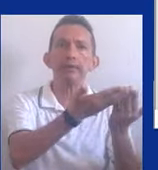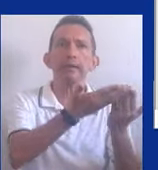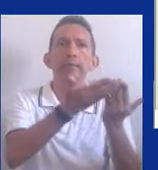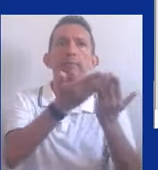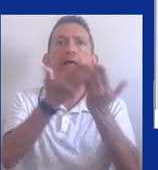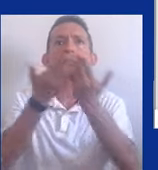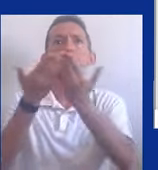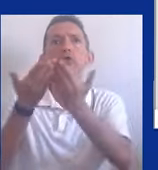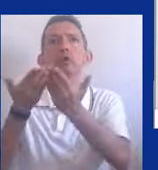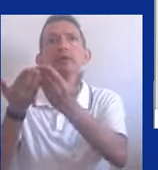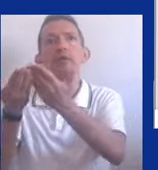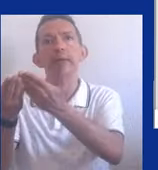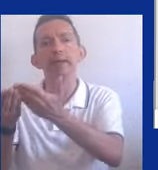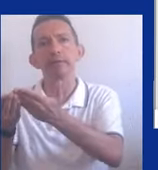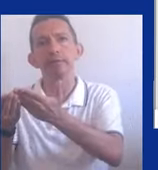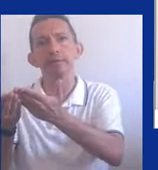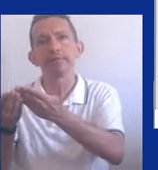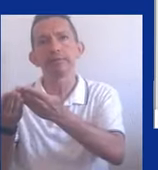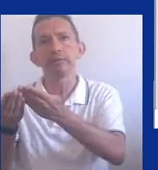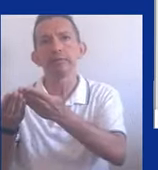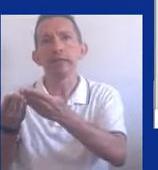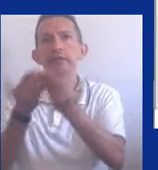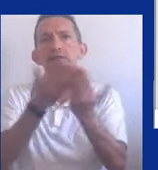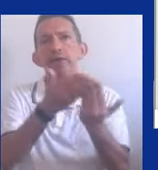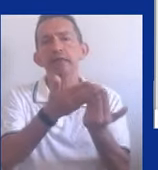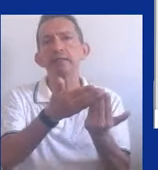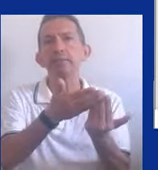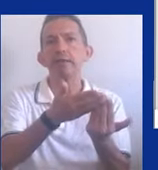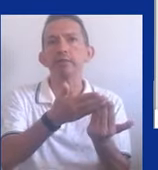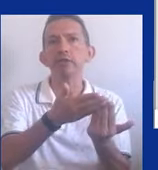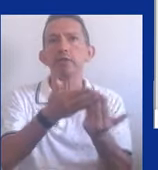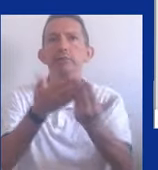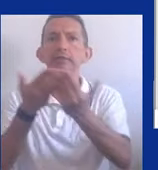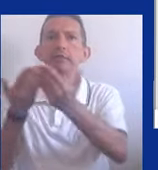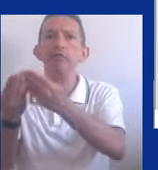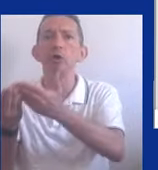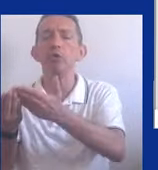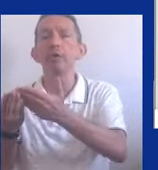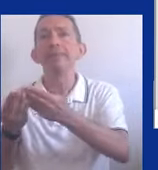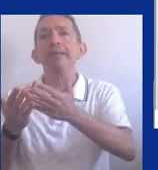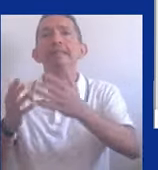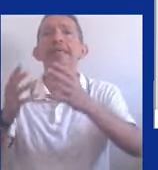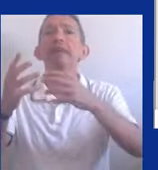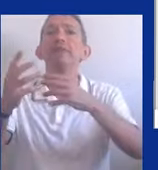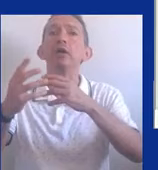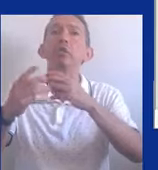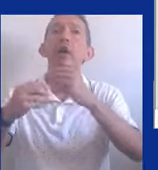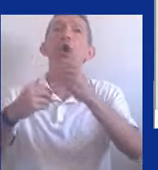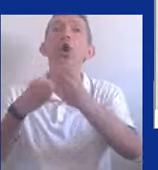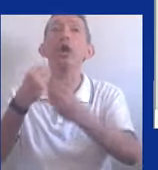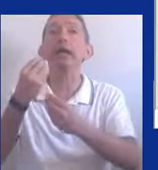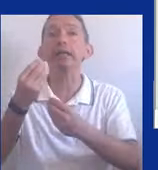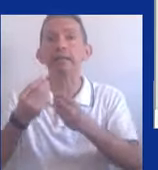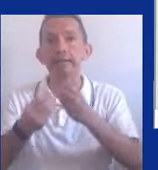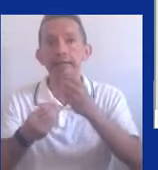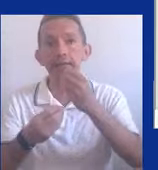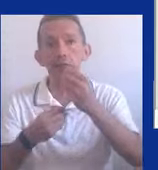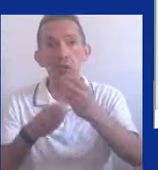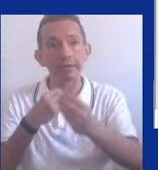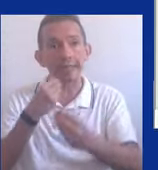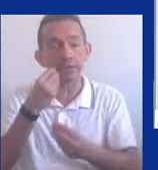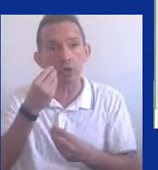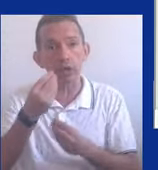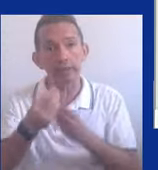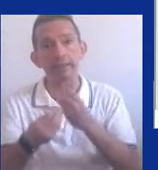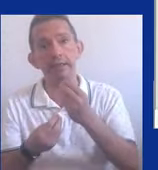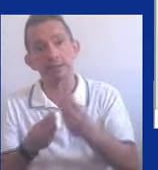ectoplasma, plasma-sol no endoplasma. Essa diferença de plasma-gel e plasma-sol tem a ver com a organização